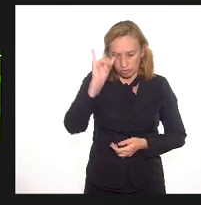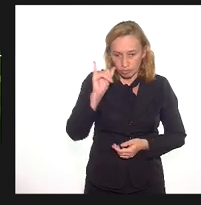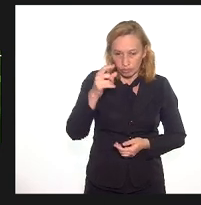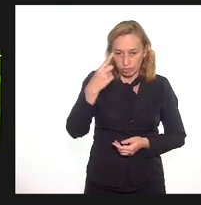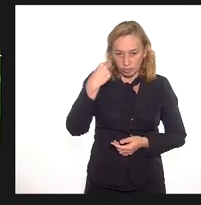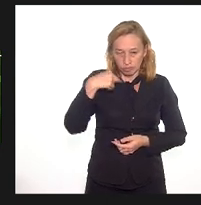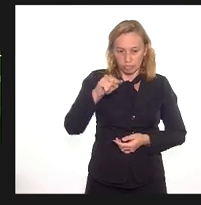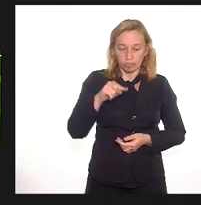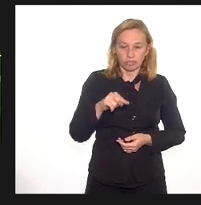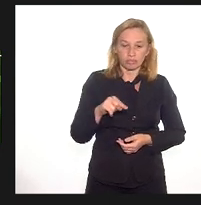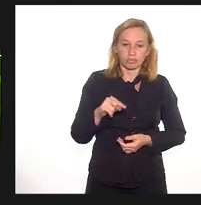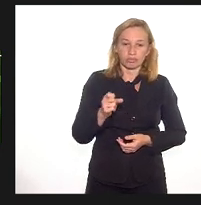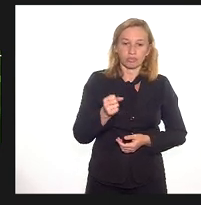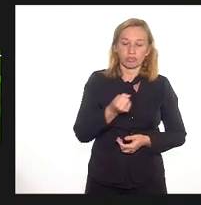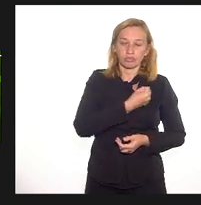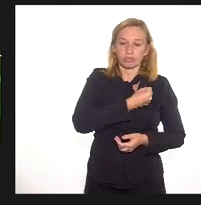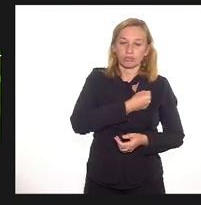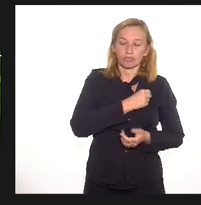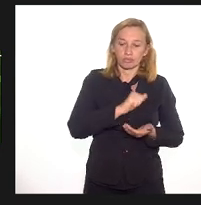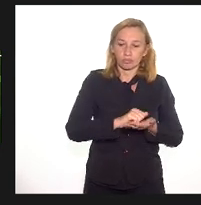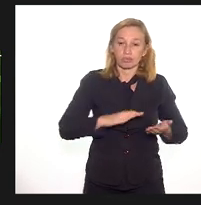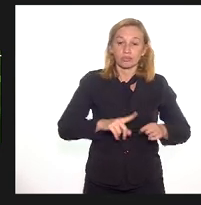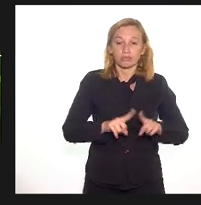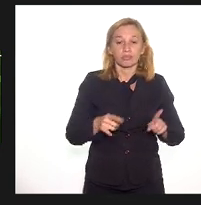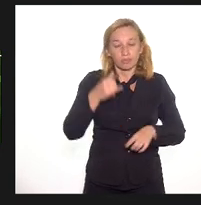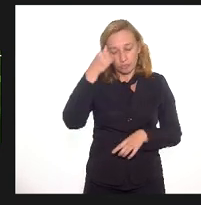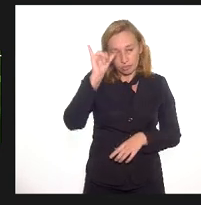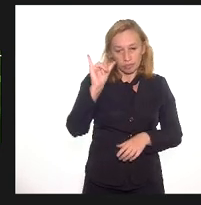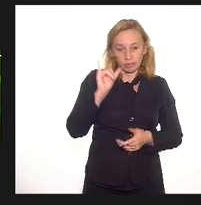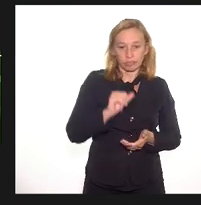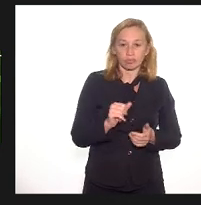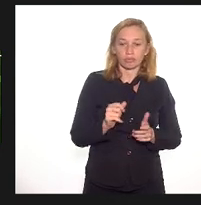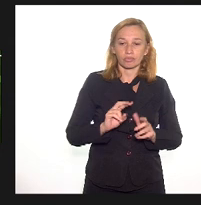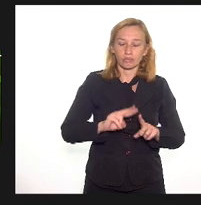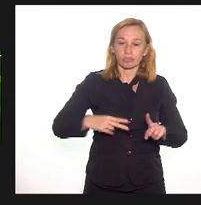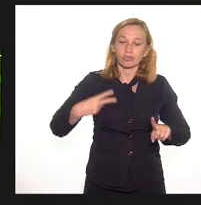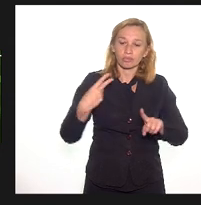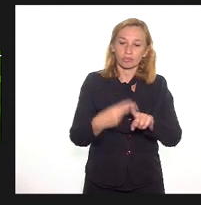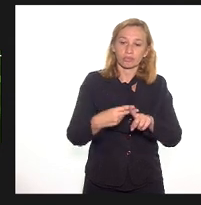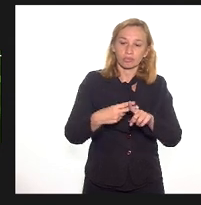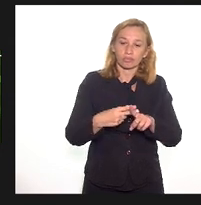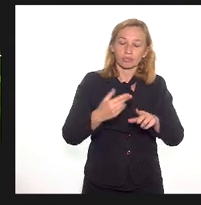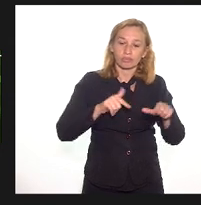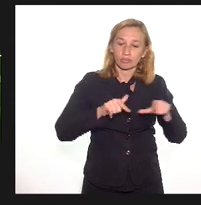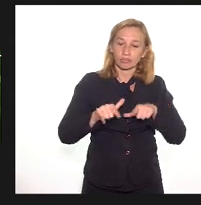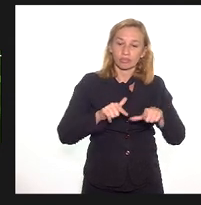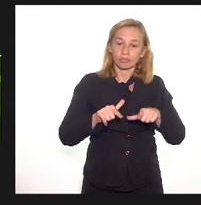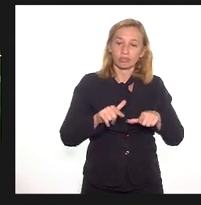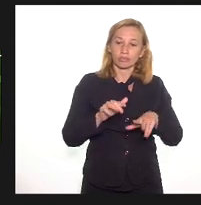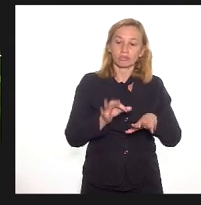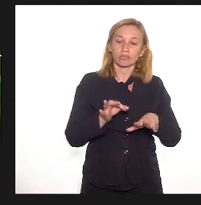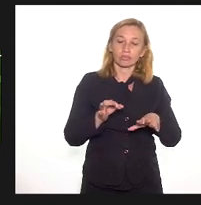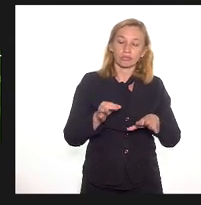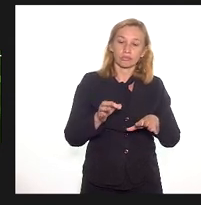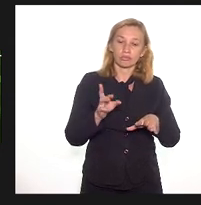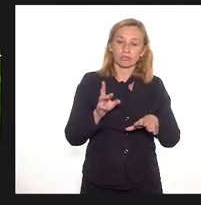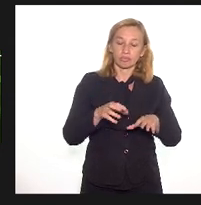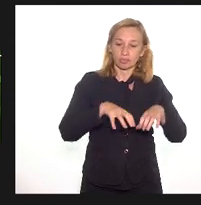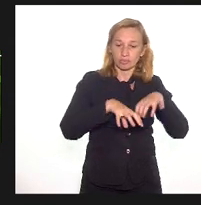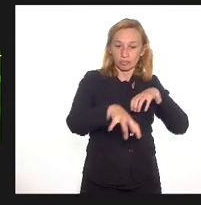demanda na sua integralidade, mas sim evitar a multiplicidade de ações, de sorte que, de forma remota,